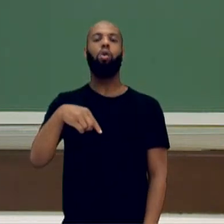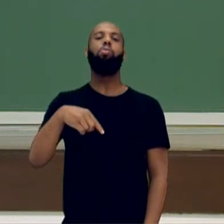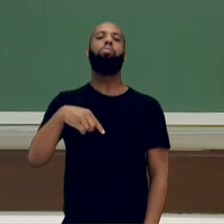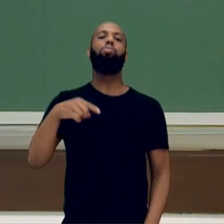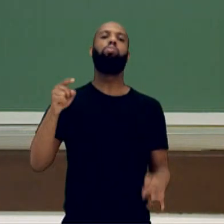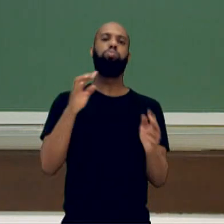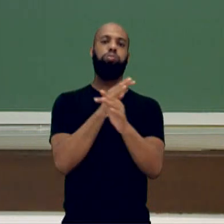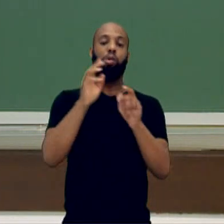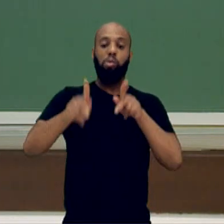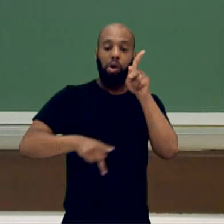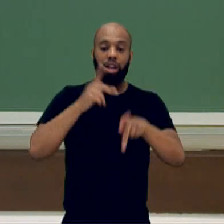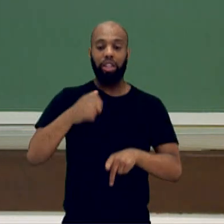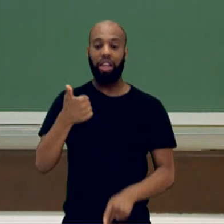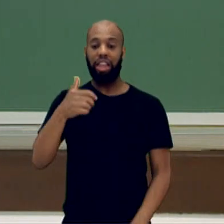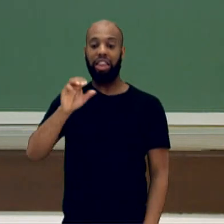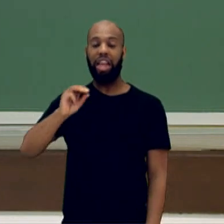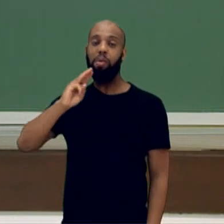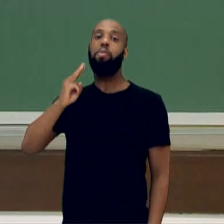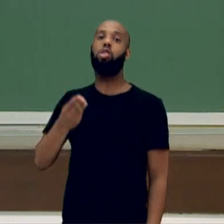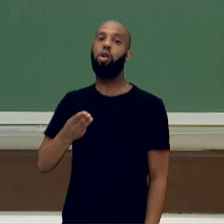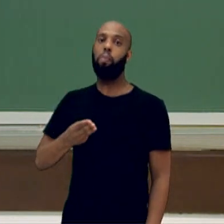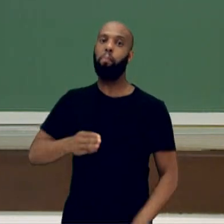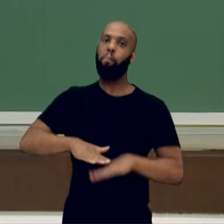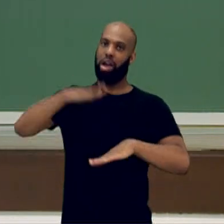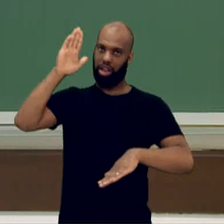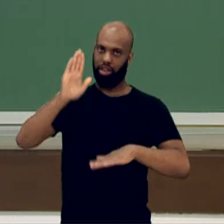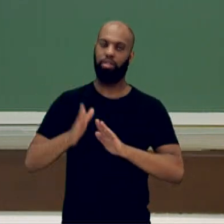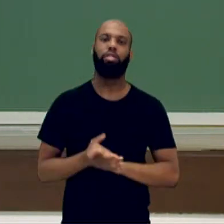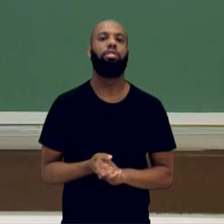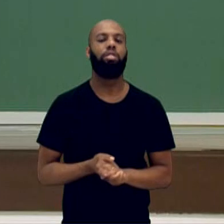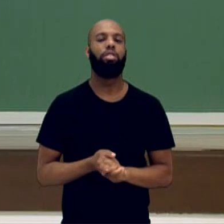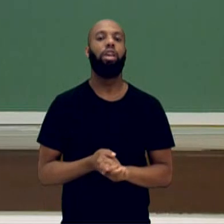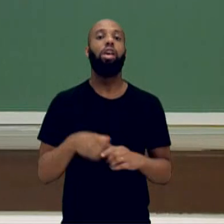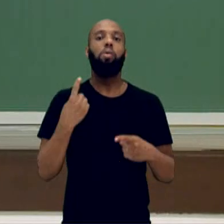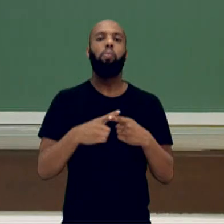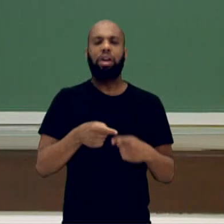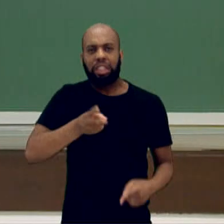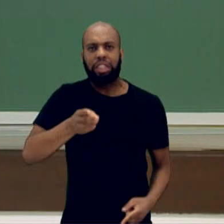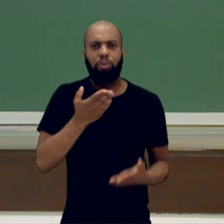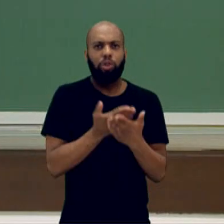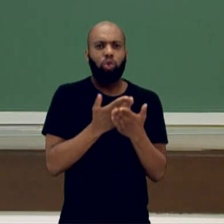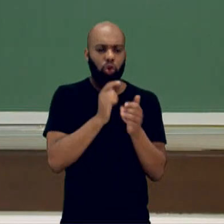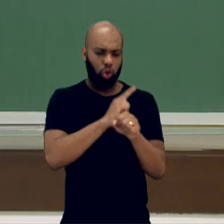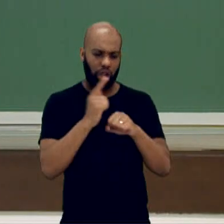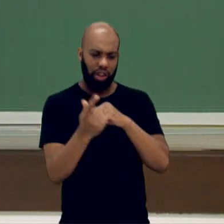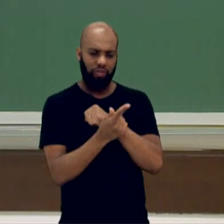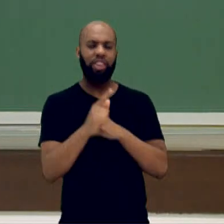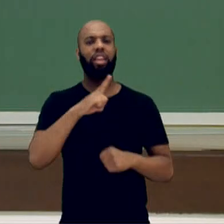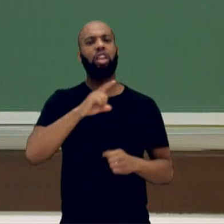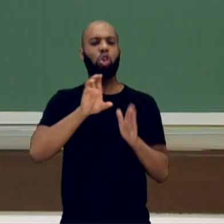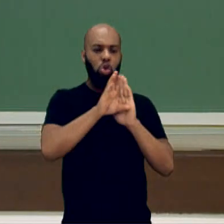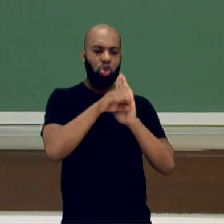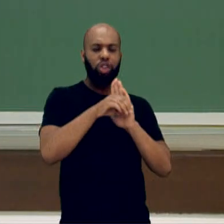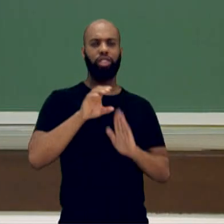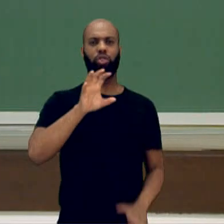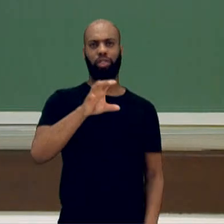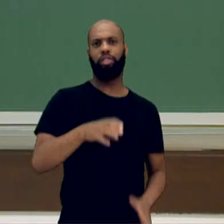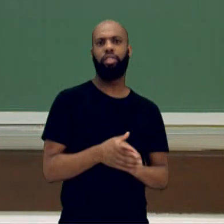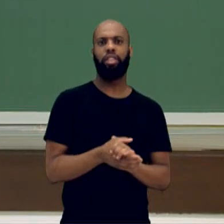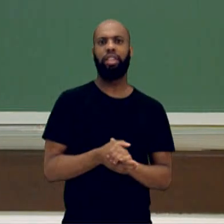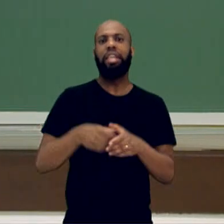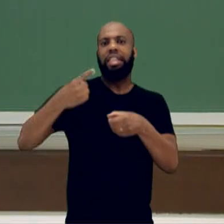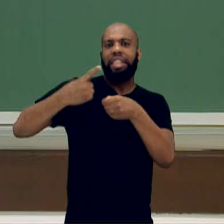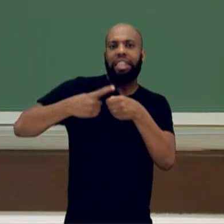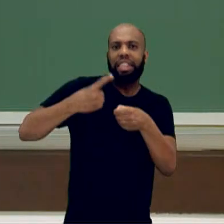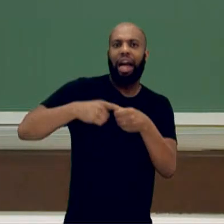10 milhões ou mais, certo? Porque a maioria dos estudos geográficos traz para nós com esse conceito aqui.